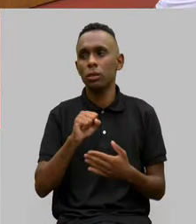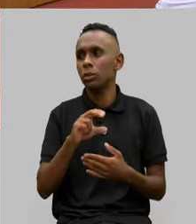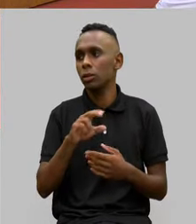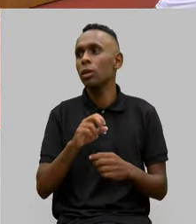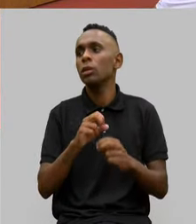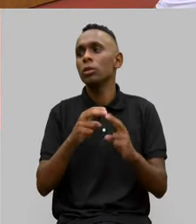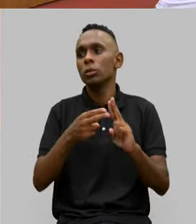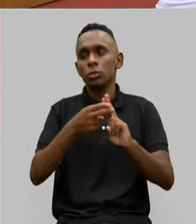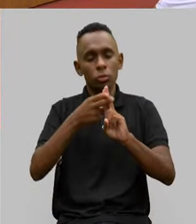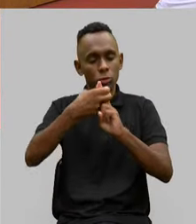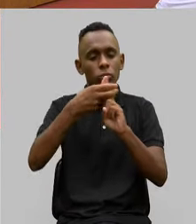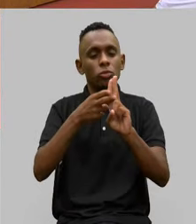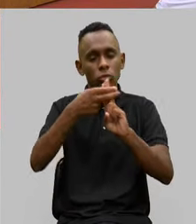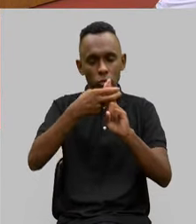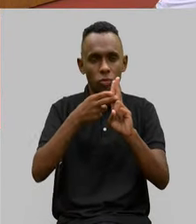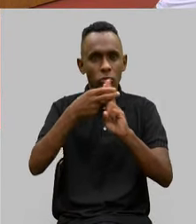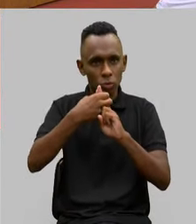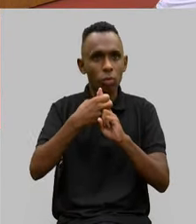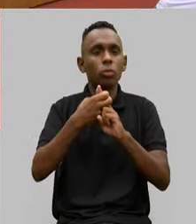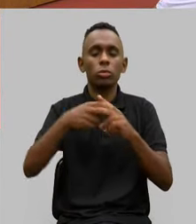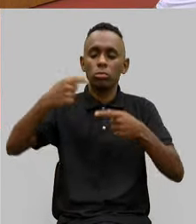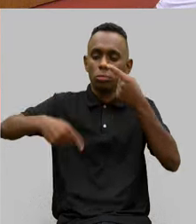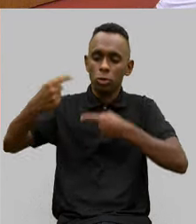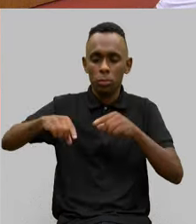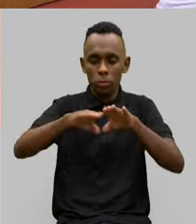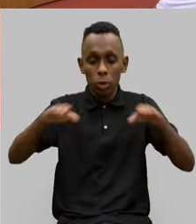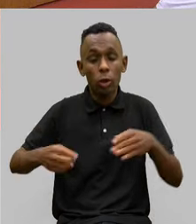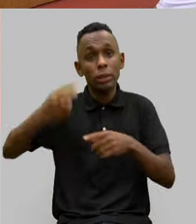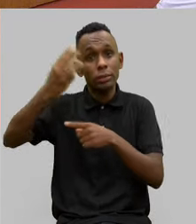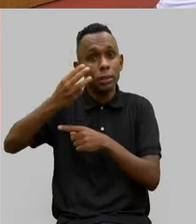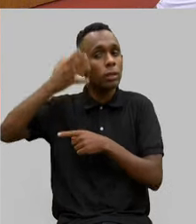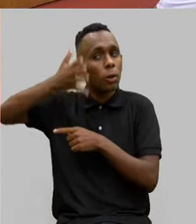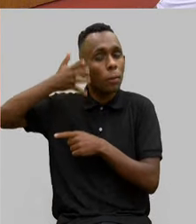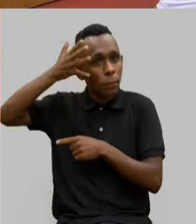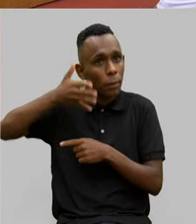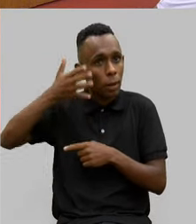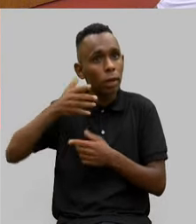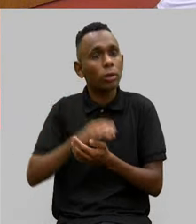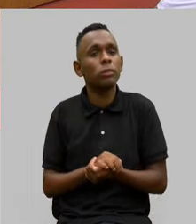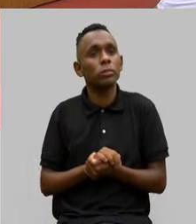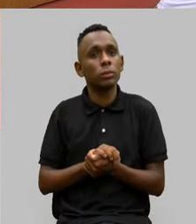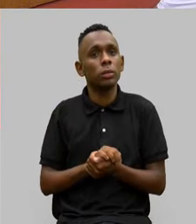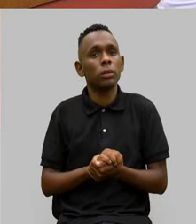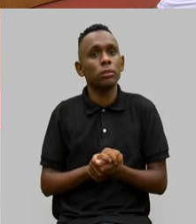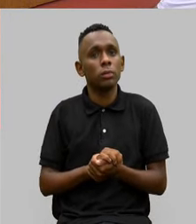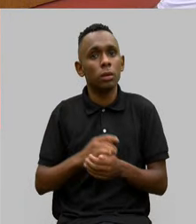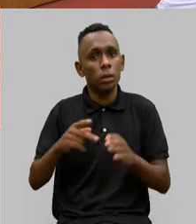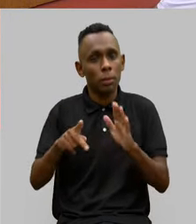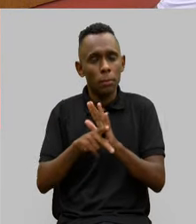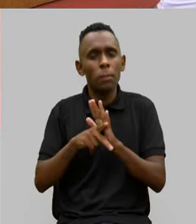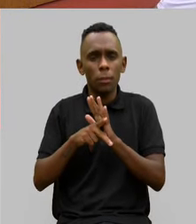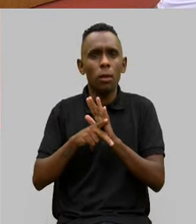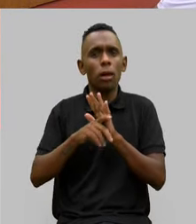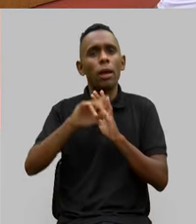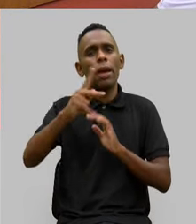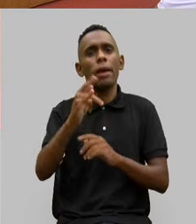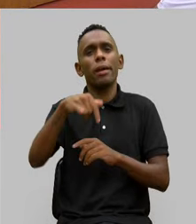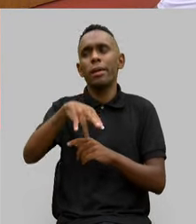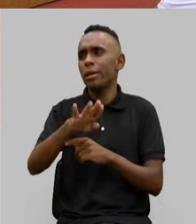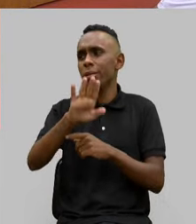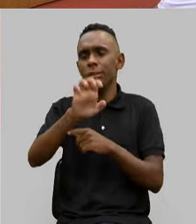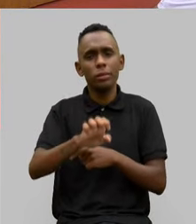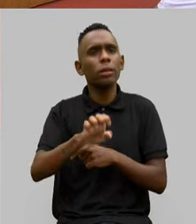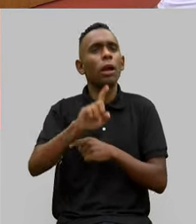expositores e debatedores da terceira mesa São Desembargador Henrique Abiel Torres